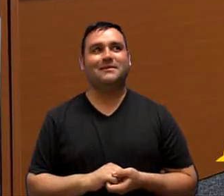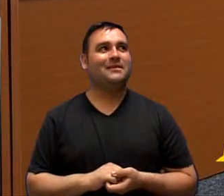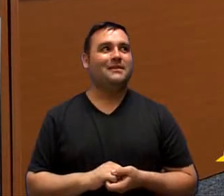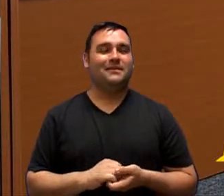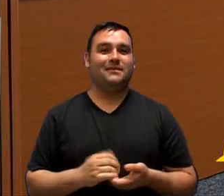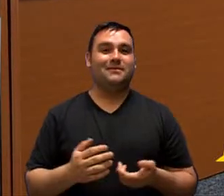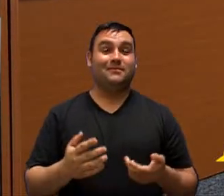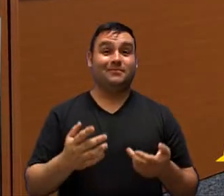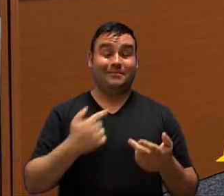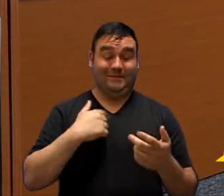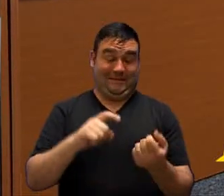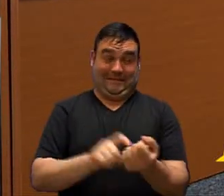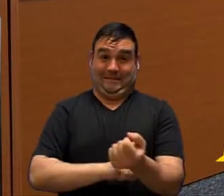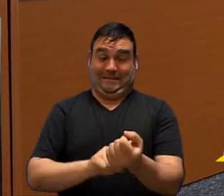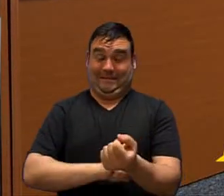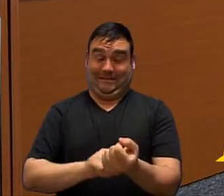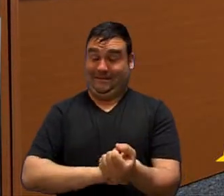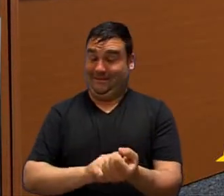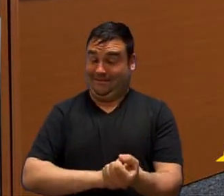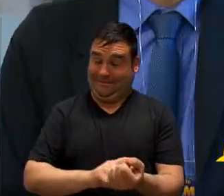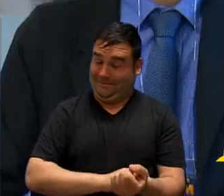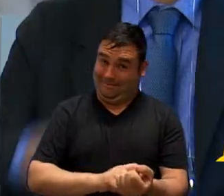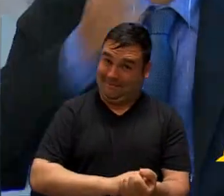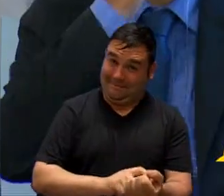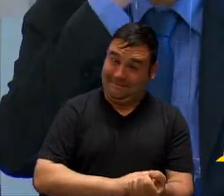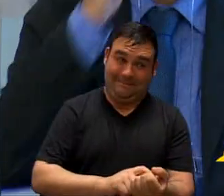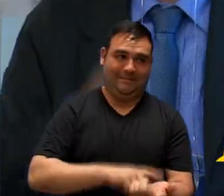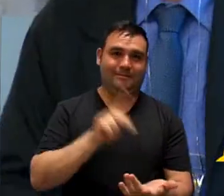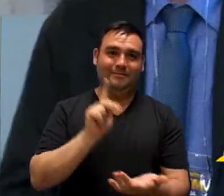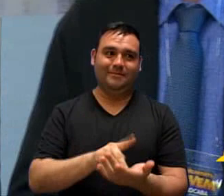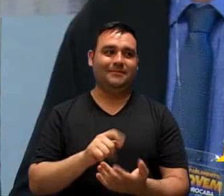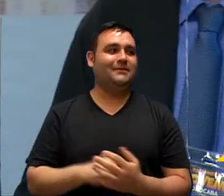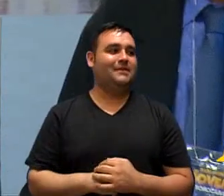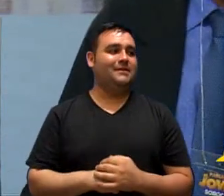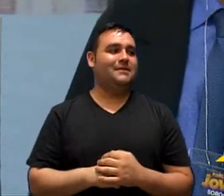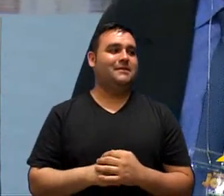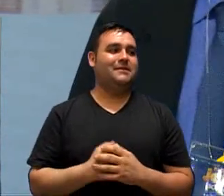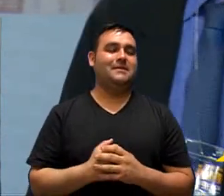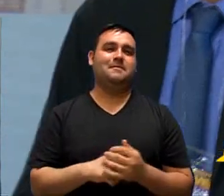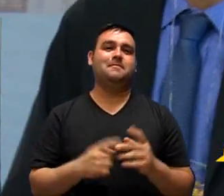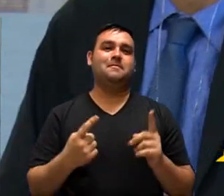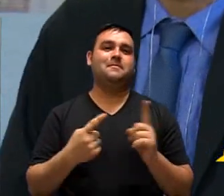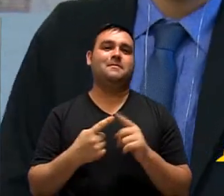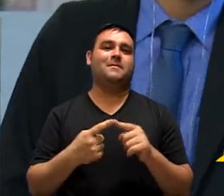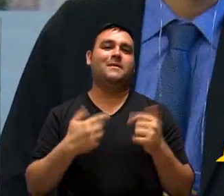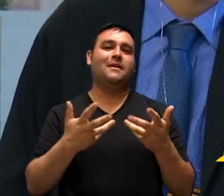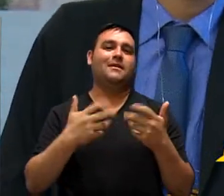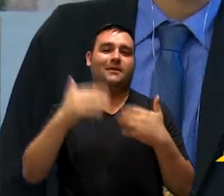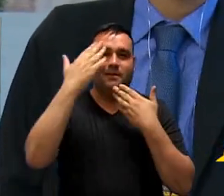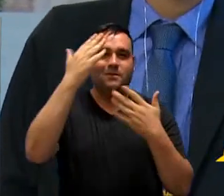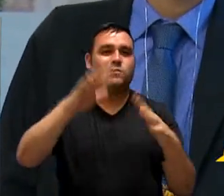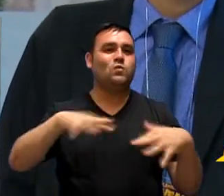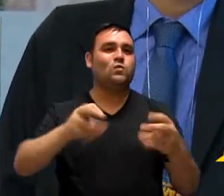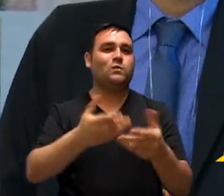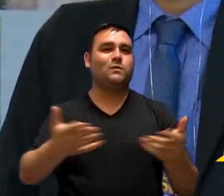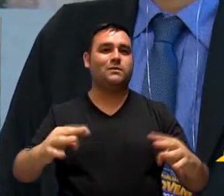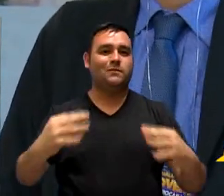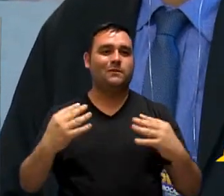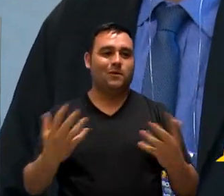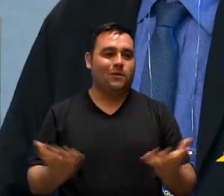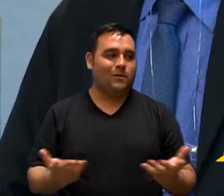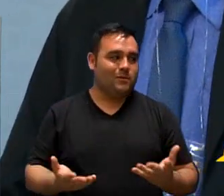Me desculpem que eu estou muito nervosa, muito, muito, muito nervosa mesmo. Mas, primeiramente, eu quero agradecer a presença de todos,